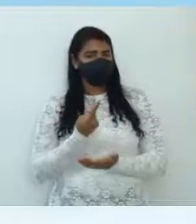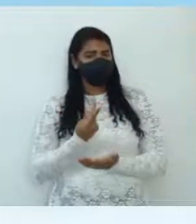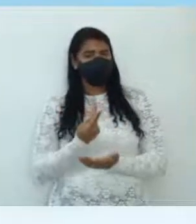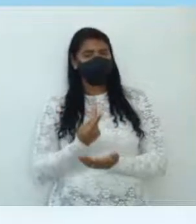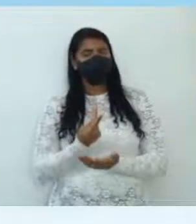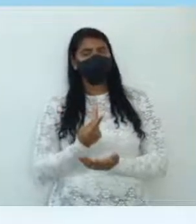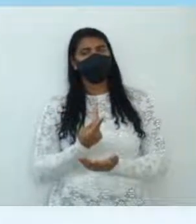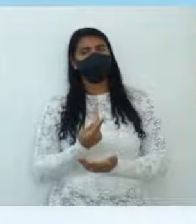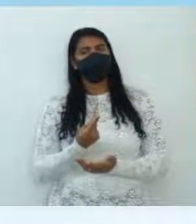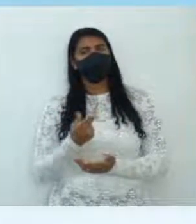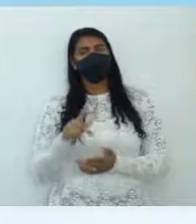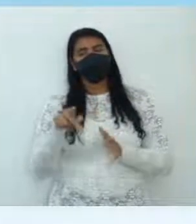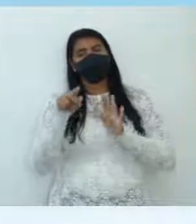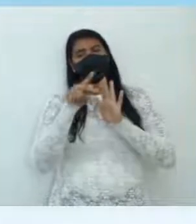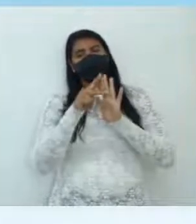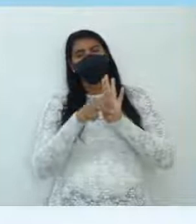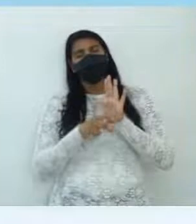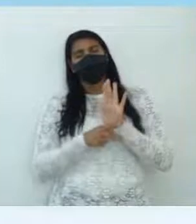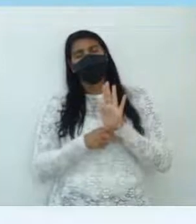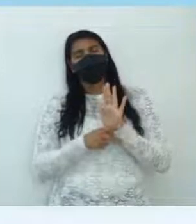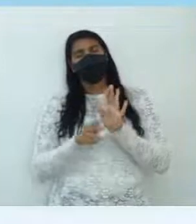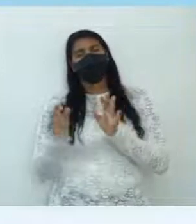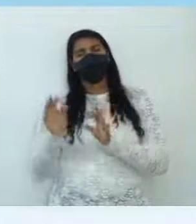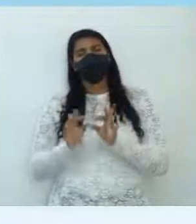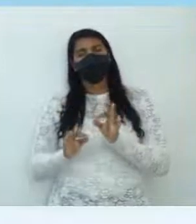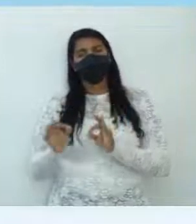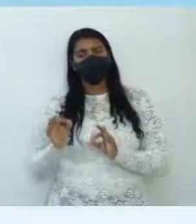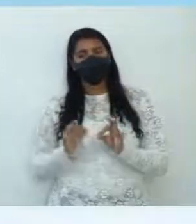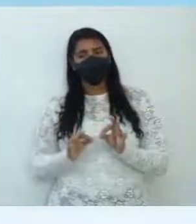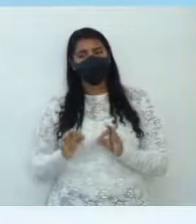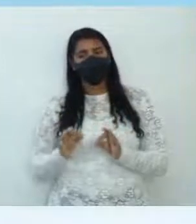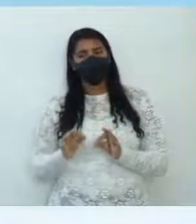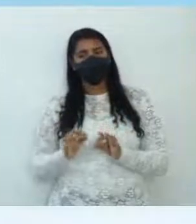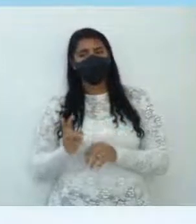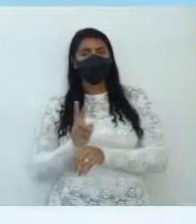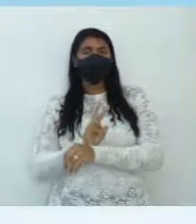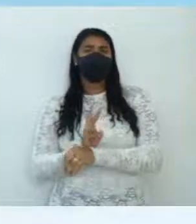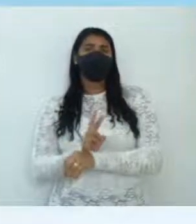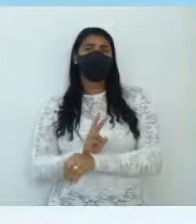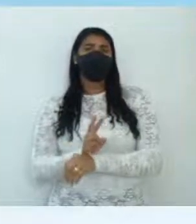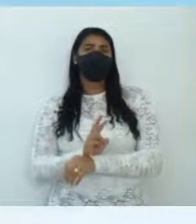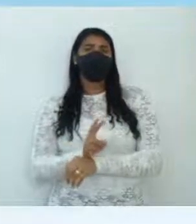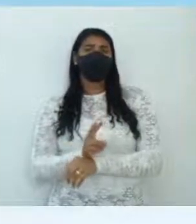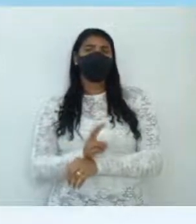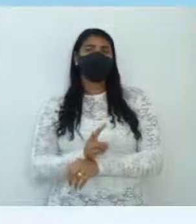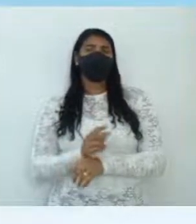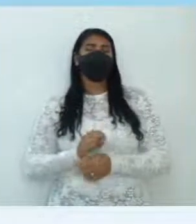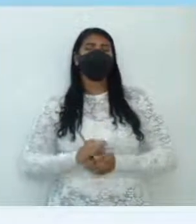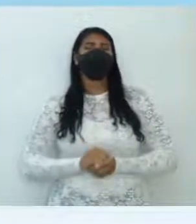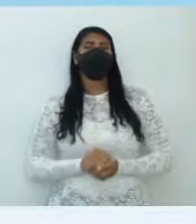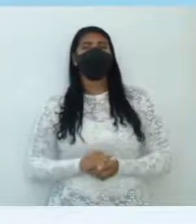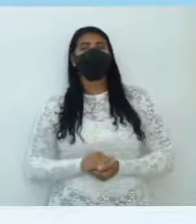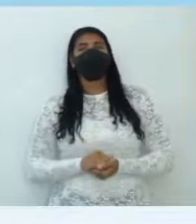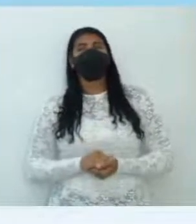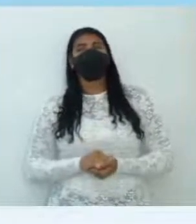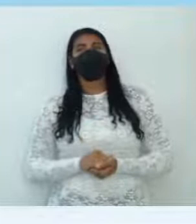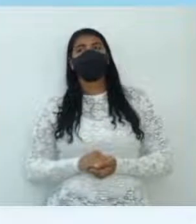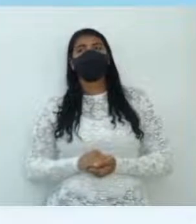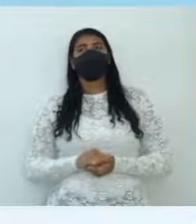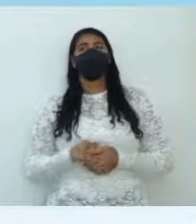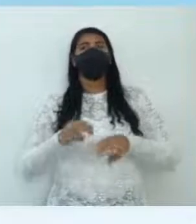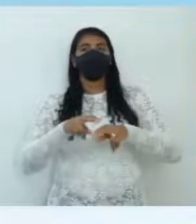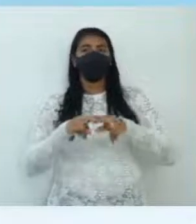maneira não planejada e também sem a devida fiscalização de suas instalações. Por isso,